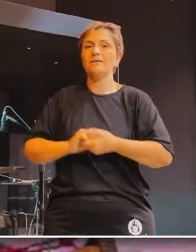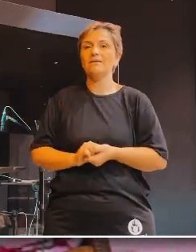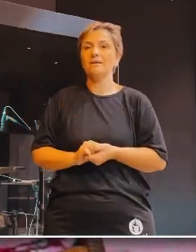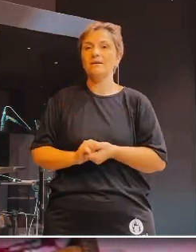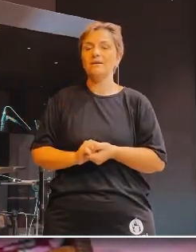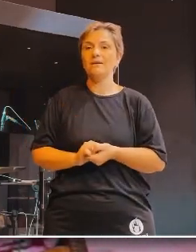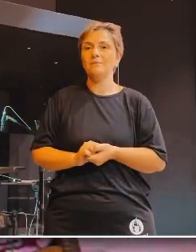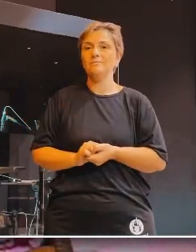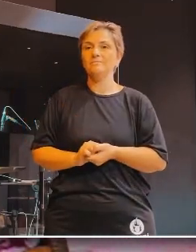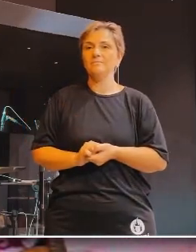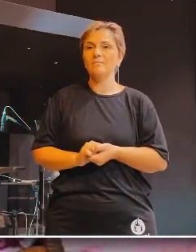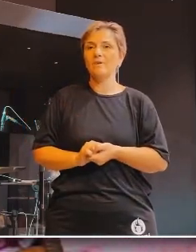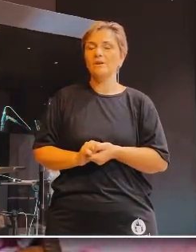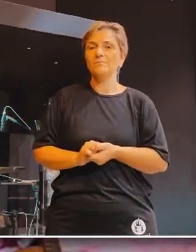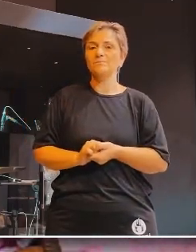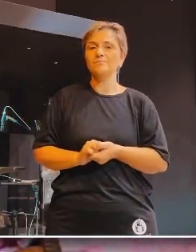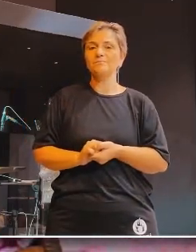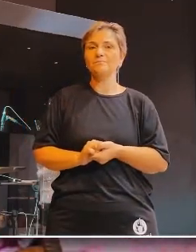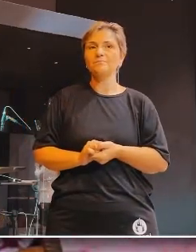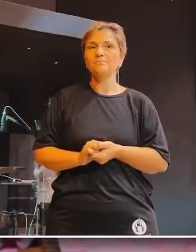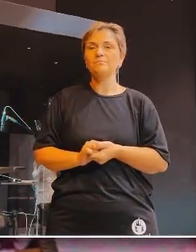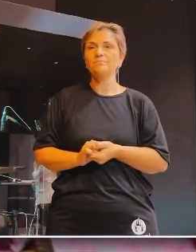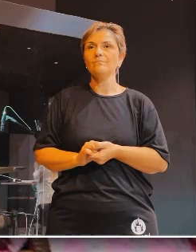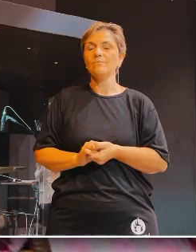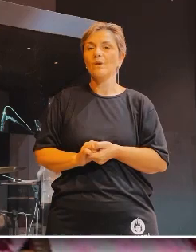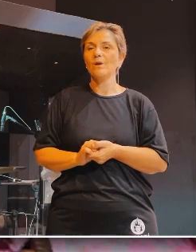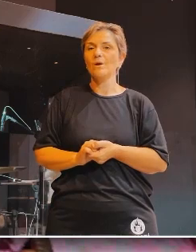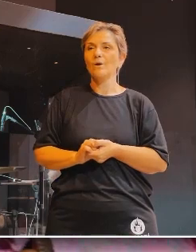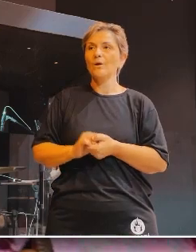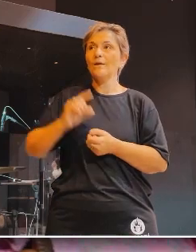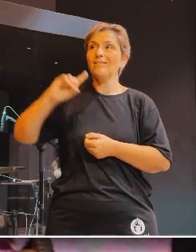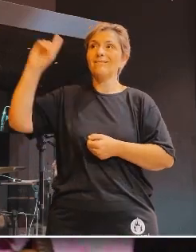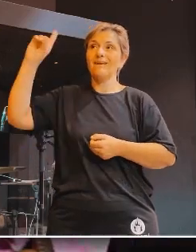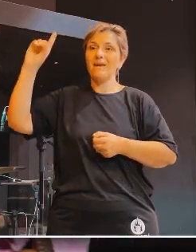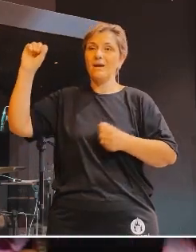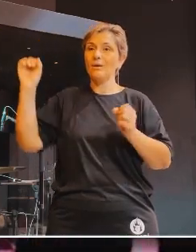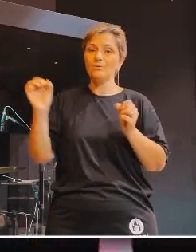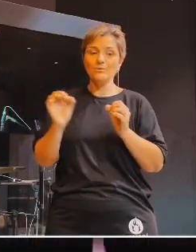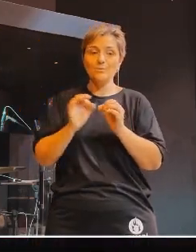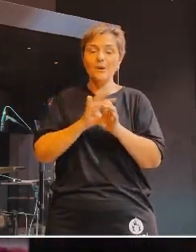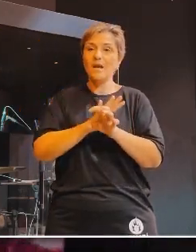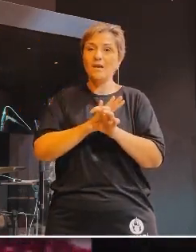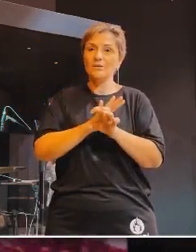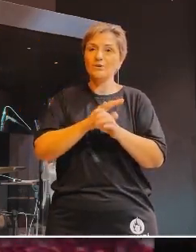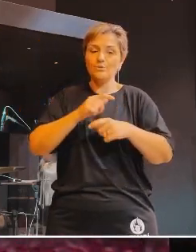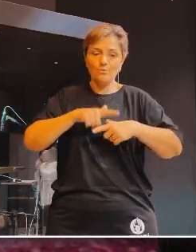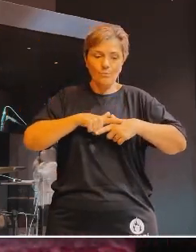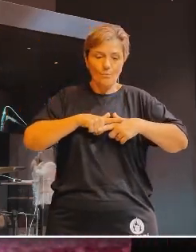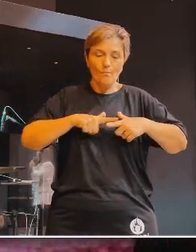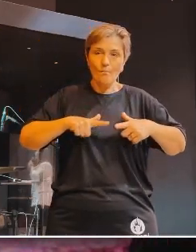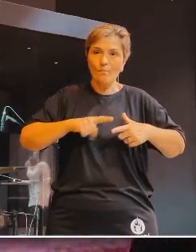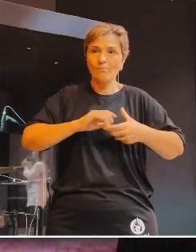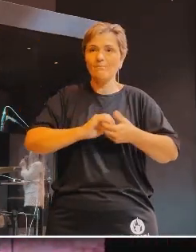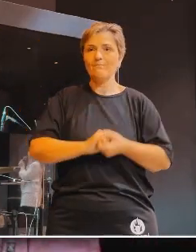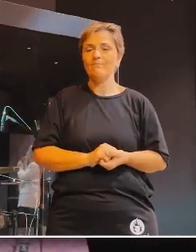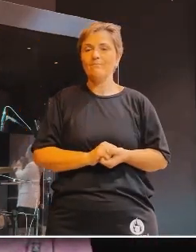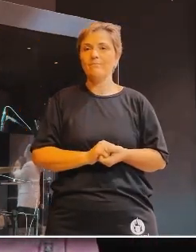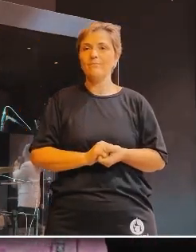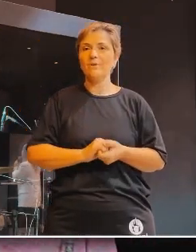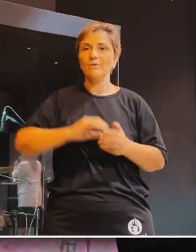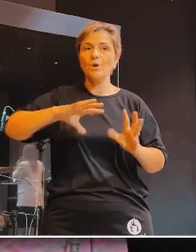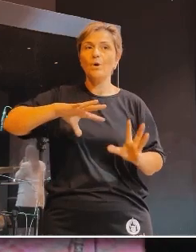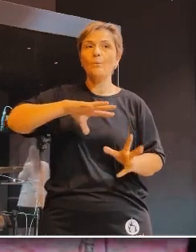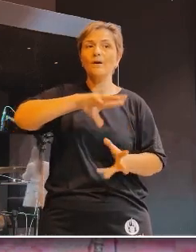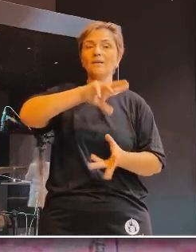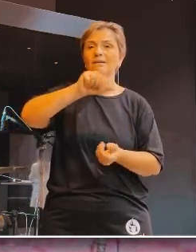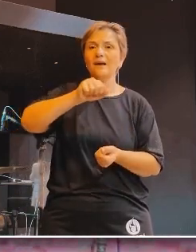nos preenche. O vazio que existe na humanidade é a falta de